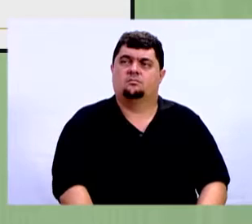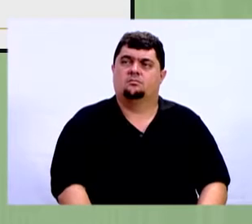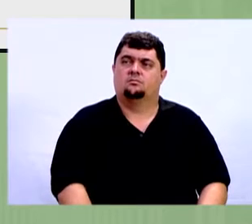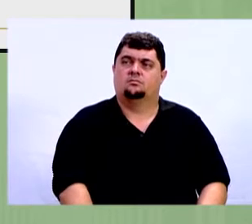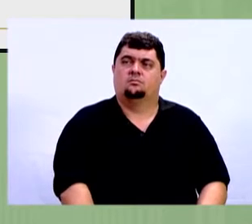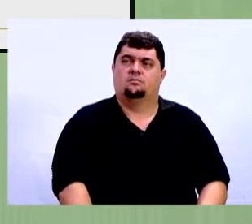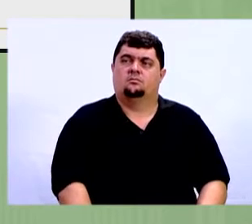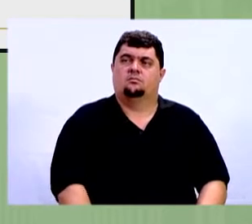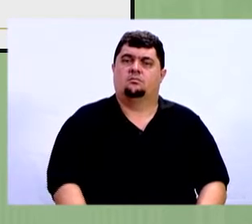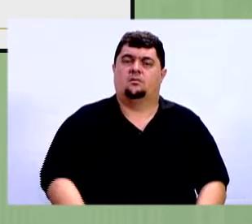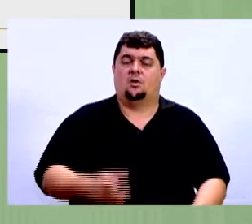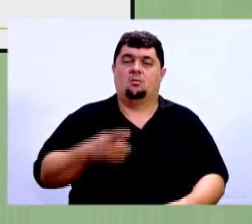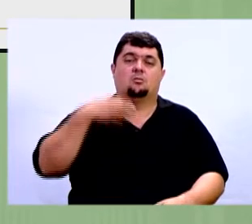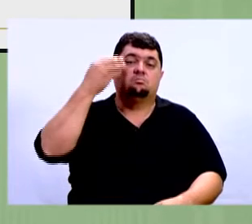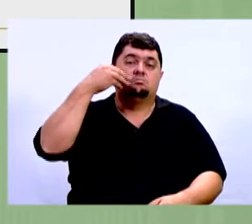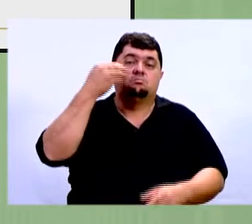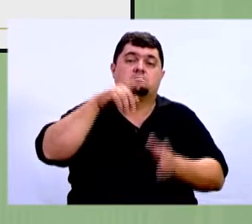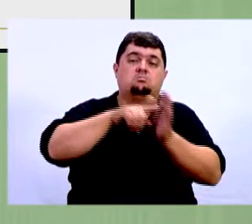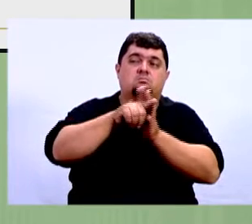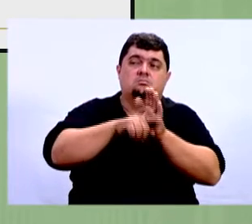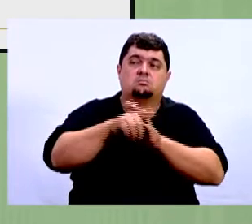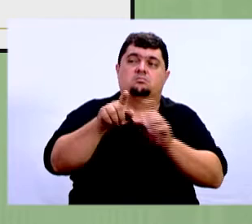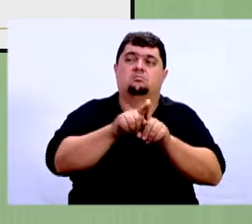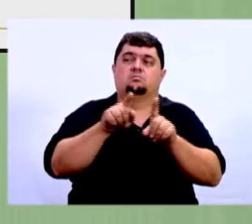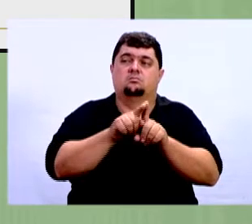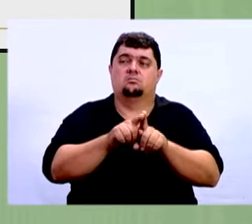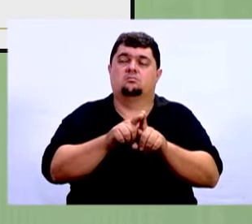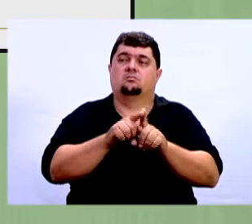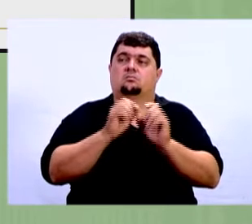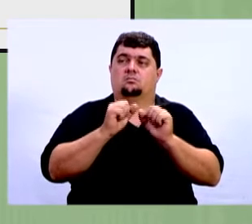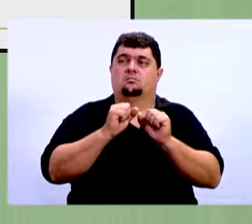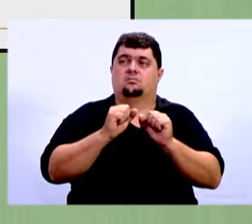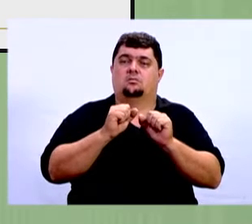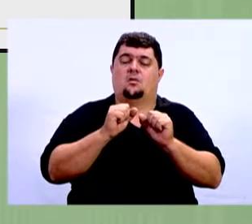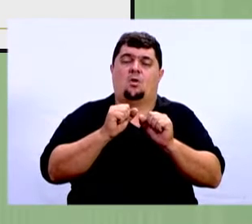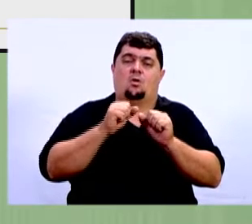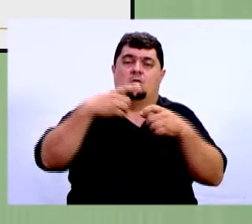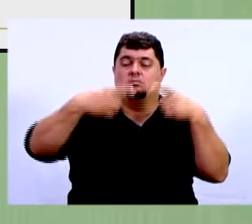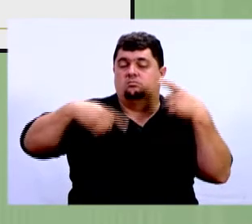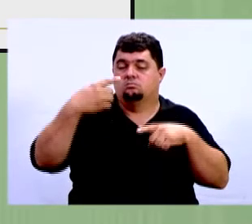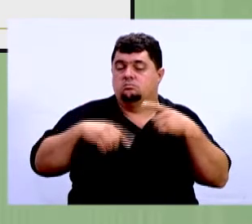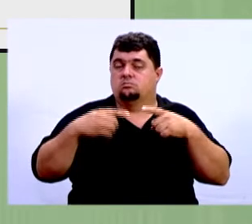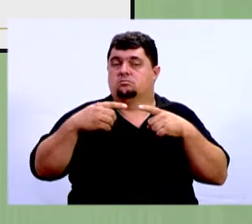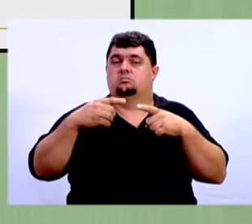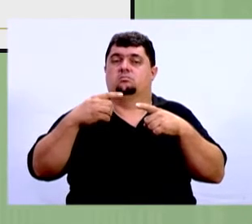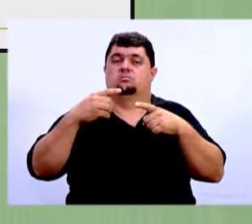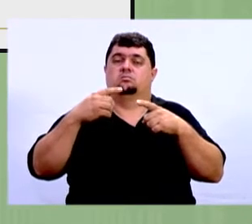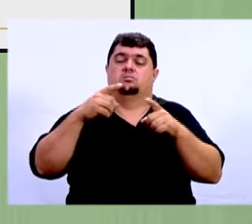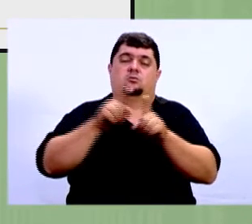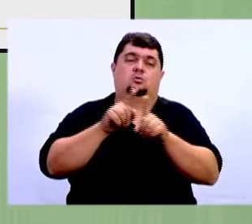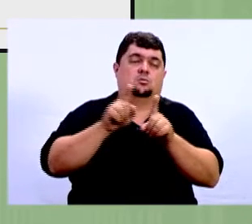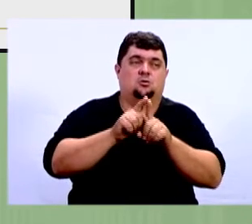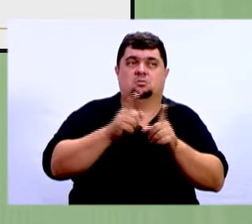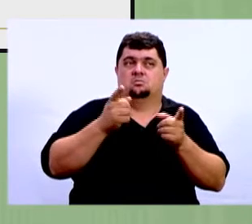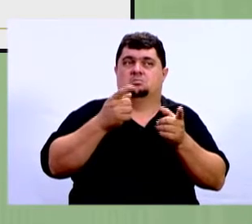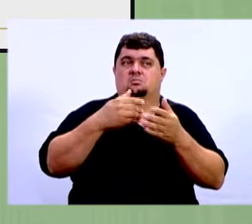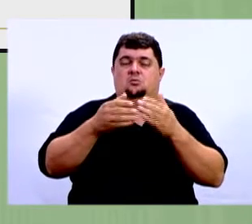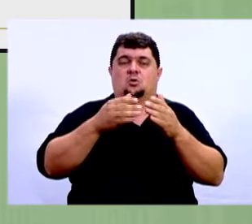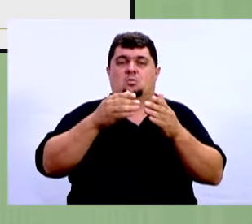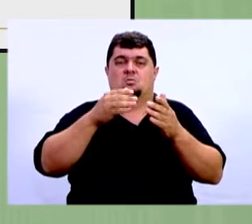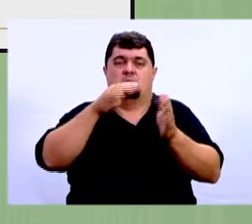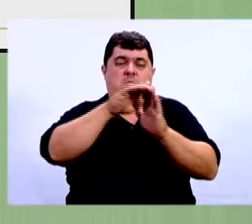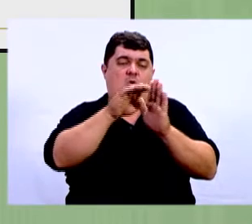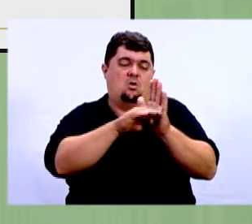Pesquisa experimental, né, onde eu vou fazer experimento. Então eu posso pegar uma política pública, ou posso pegar um software,